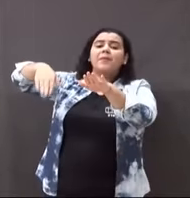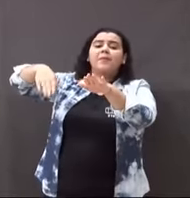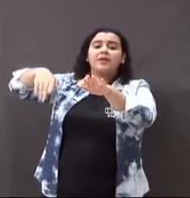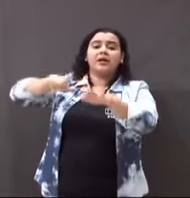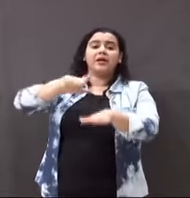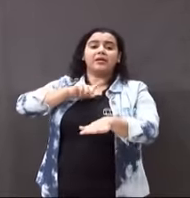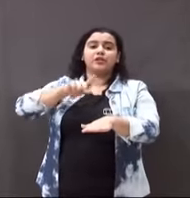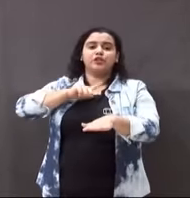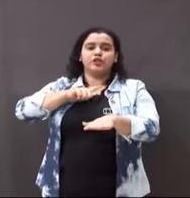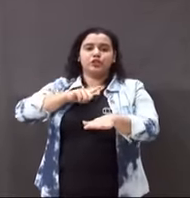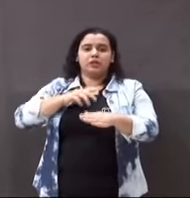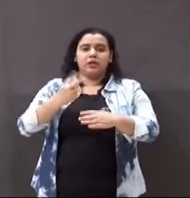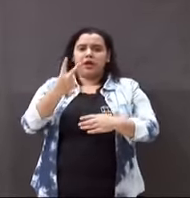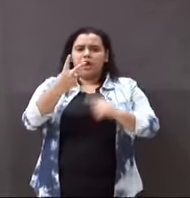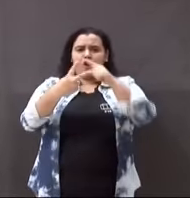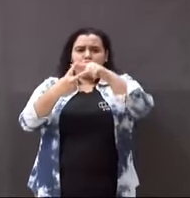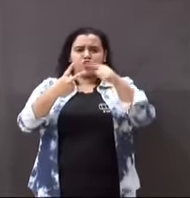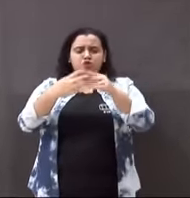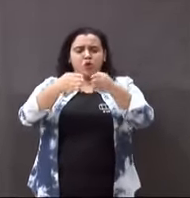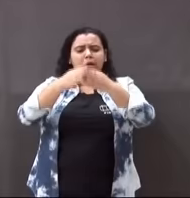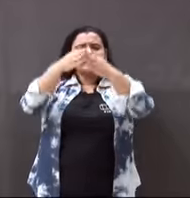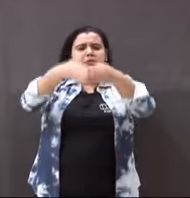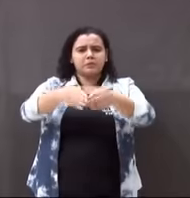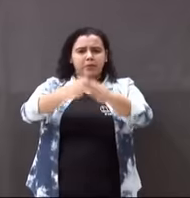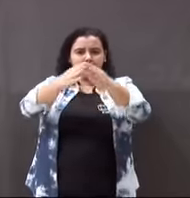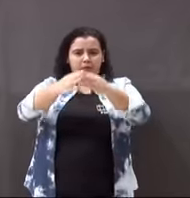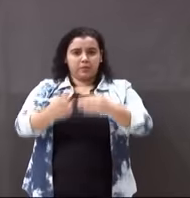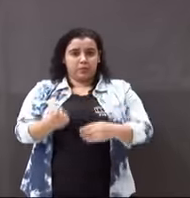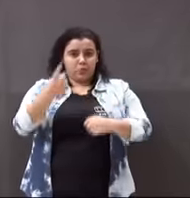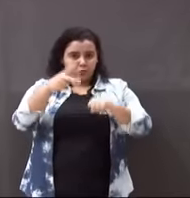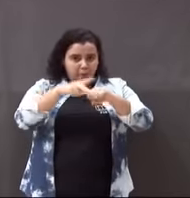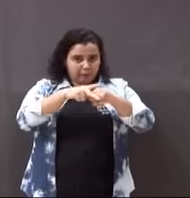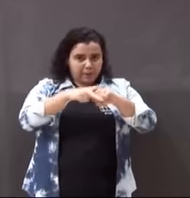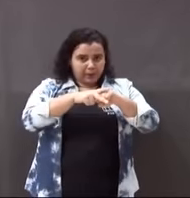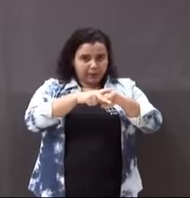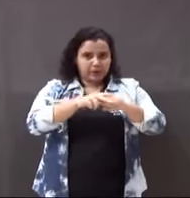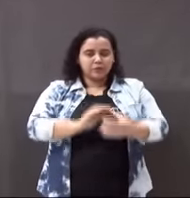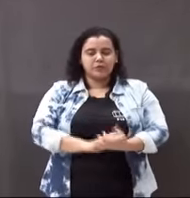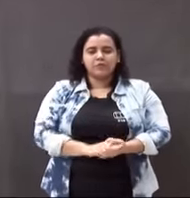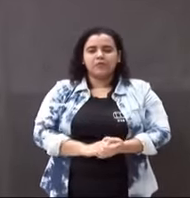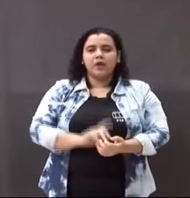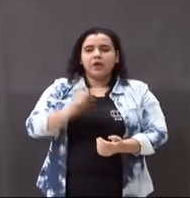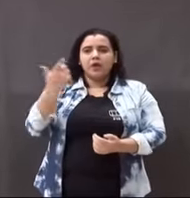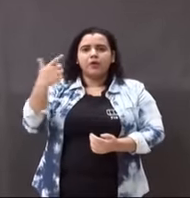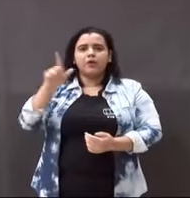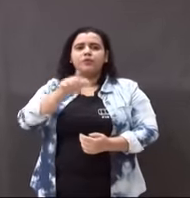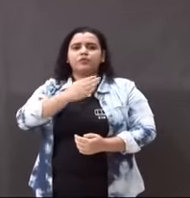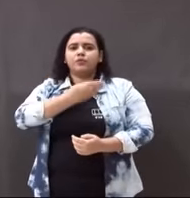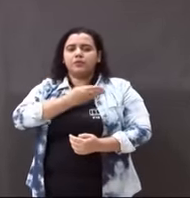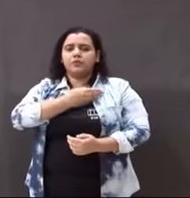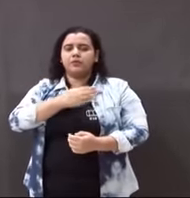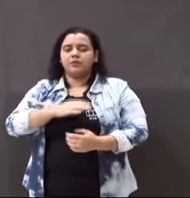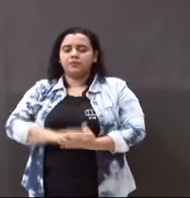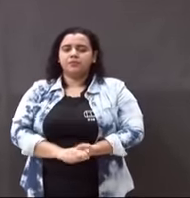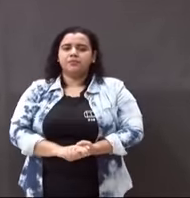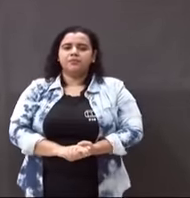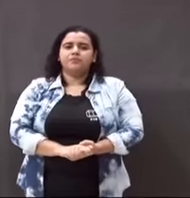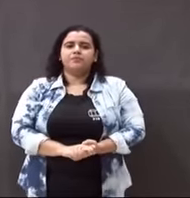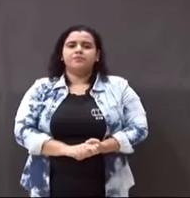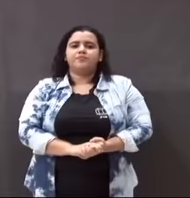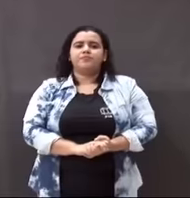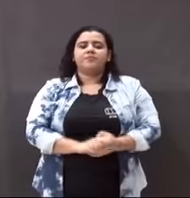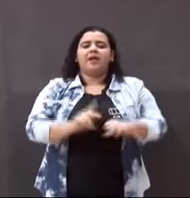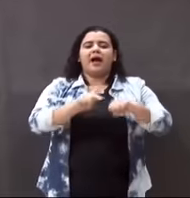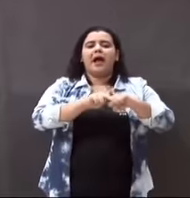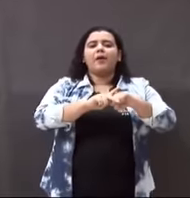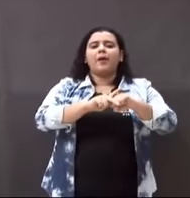barco do amigo. Olha o Pedrão fazendo sinal para o amigo. encosta aqui, amigo, porque